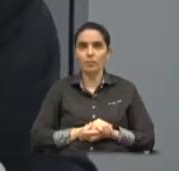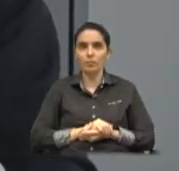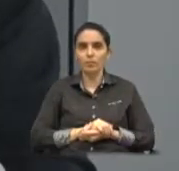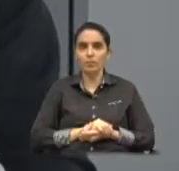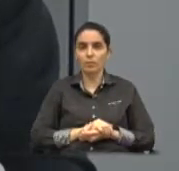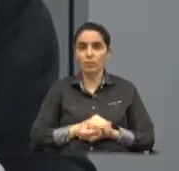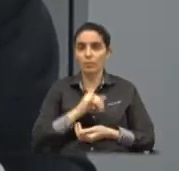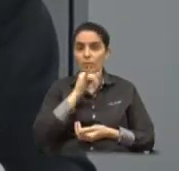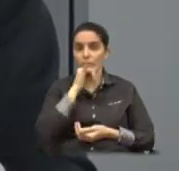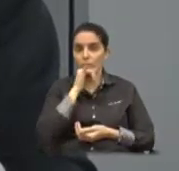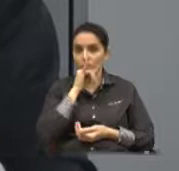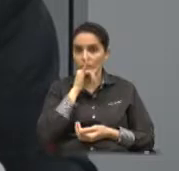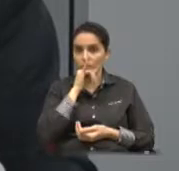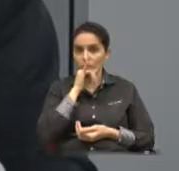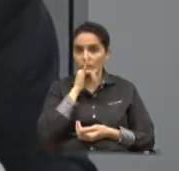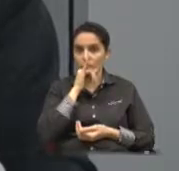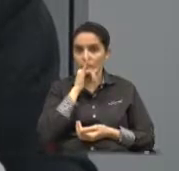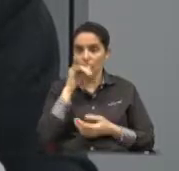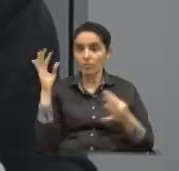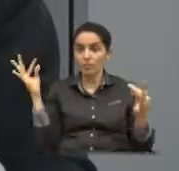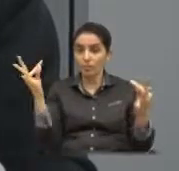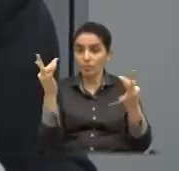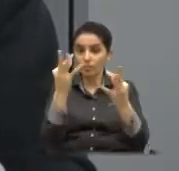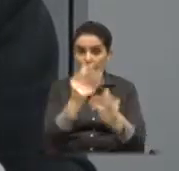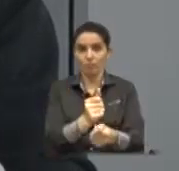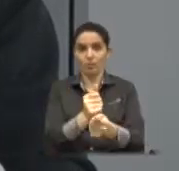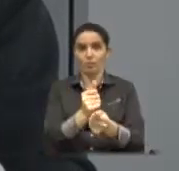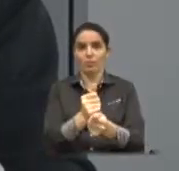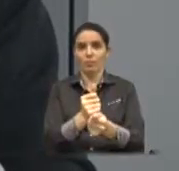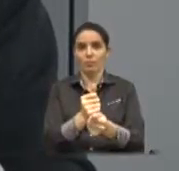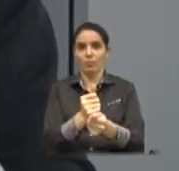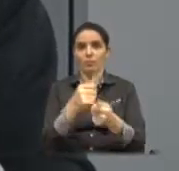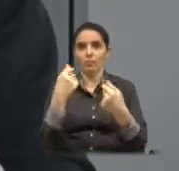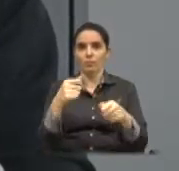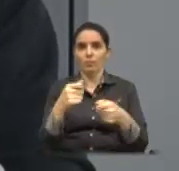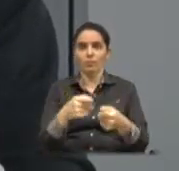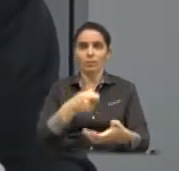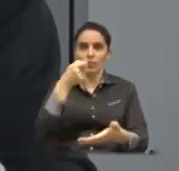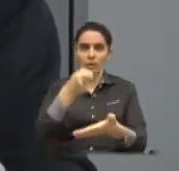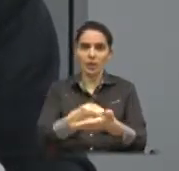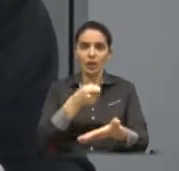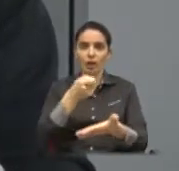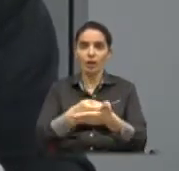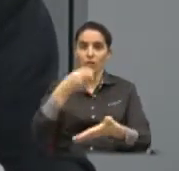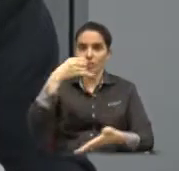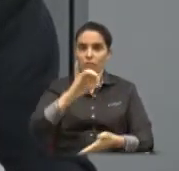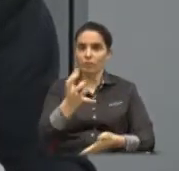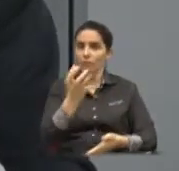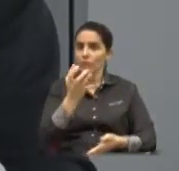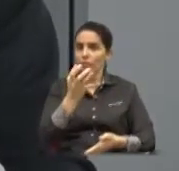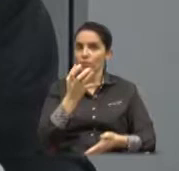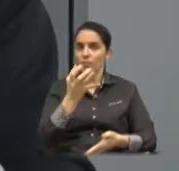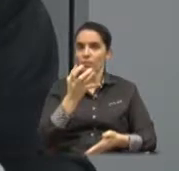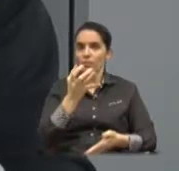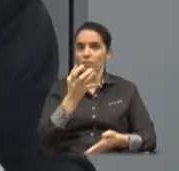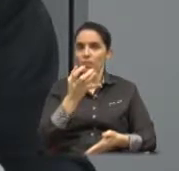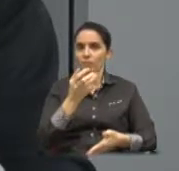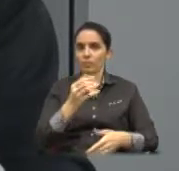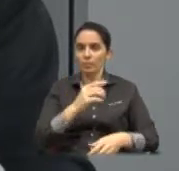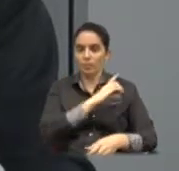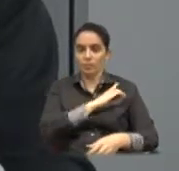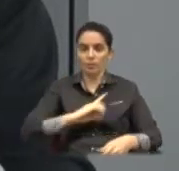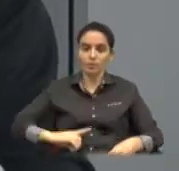vir de baixo. E nós temos que exigir isso. Se você quer ser reeleito, vai você trabalhar, vai você